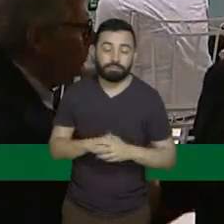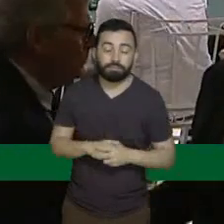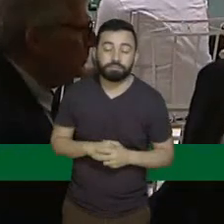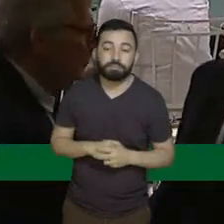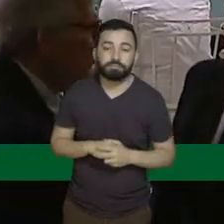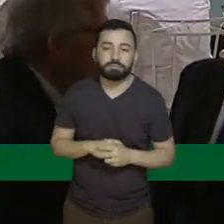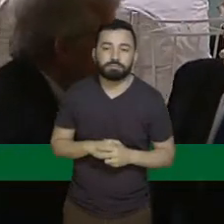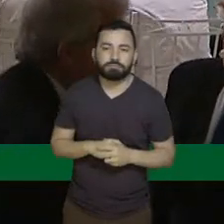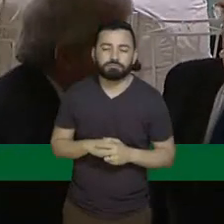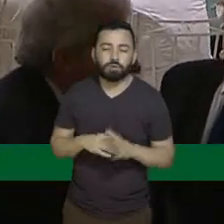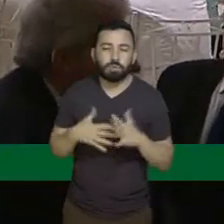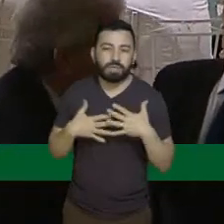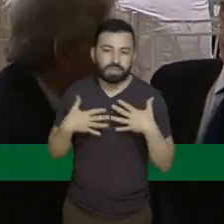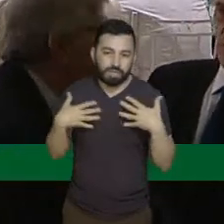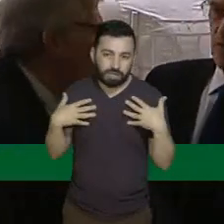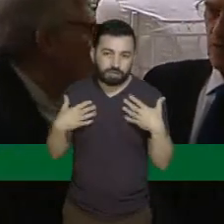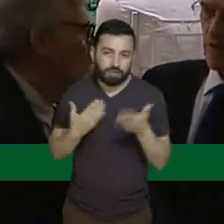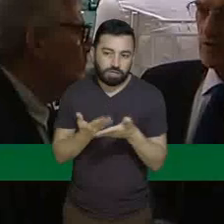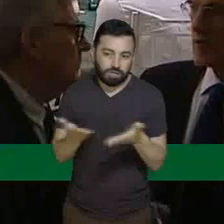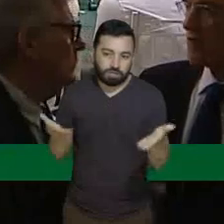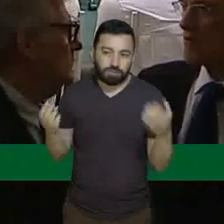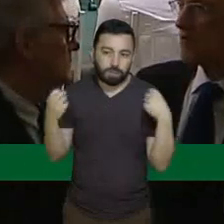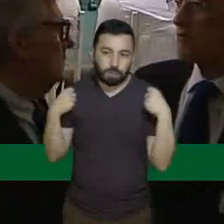em homenagem à Chapecoense.